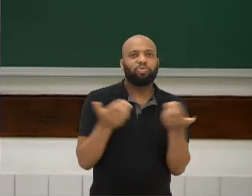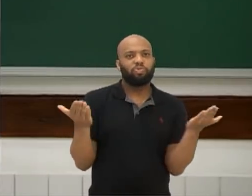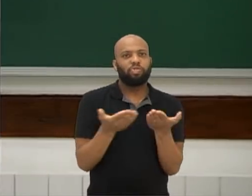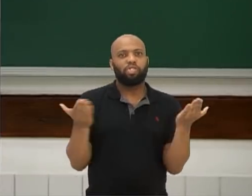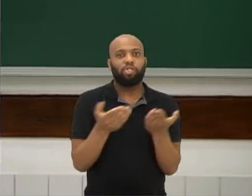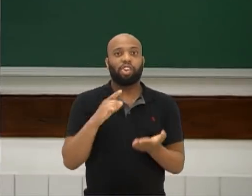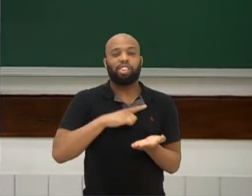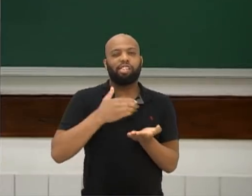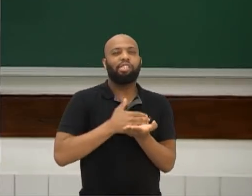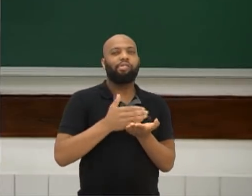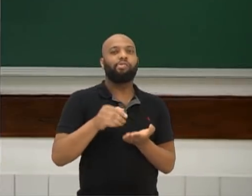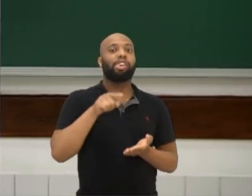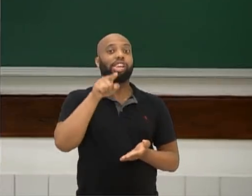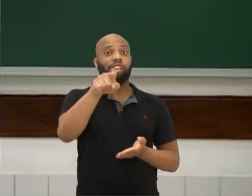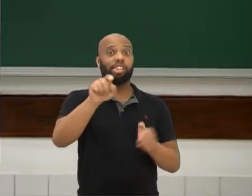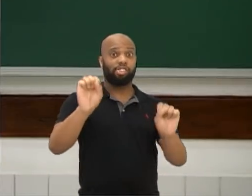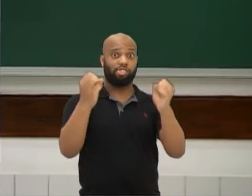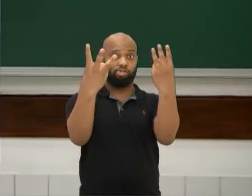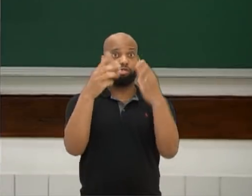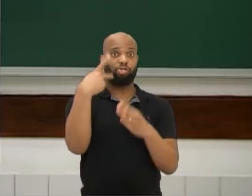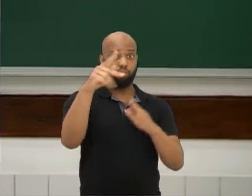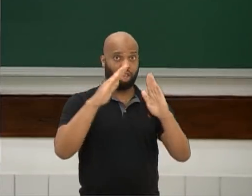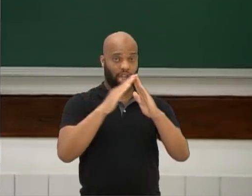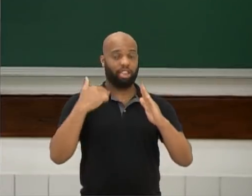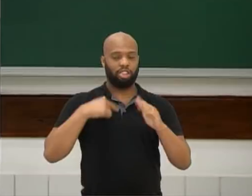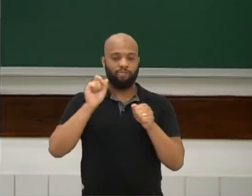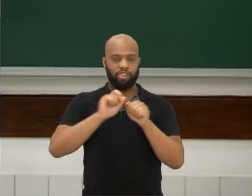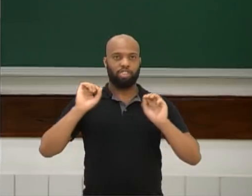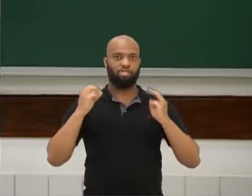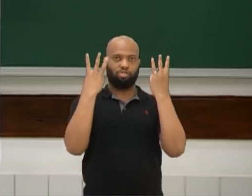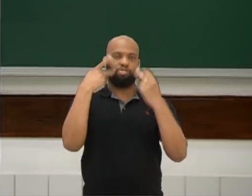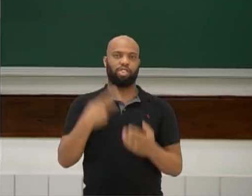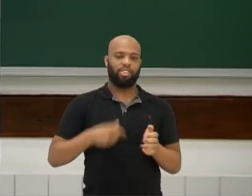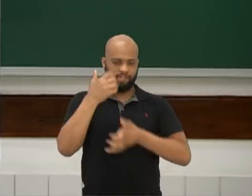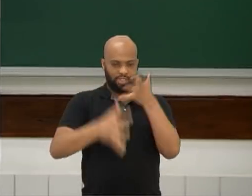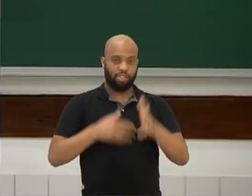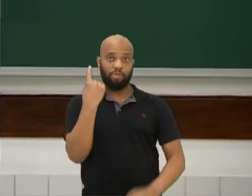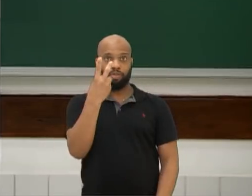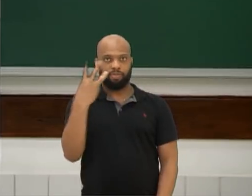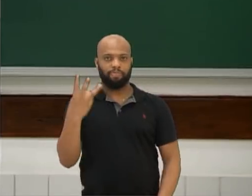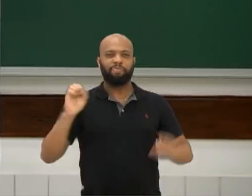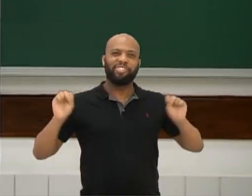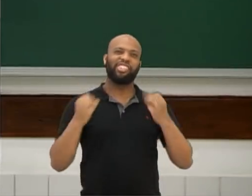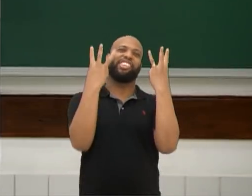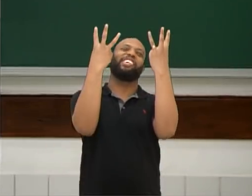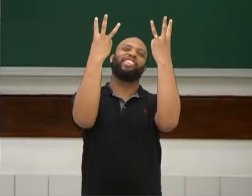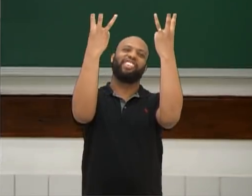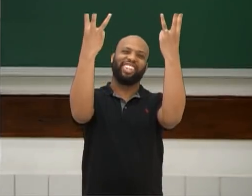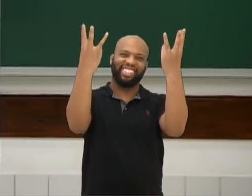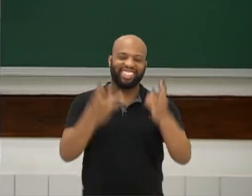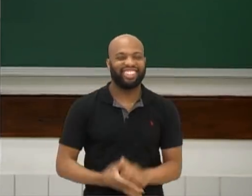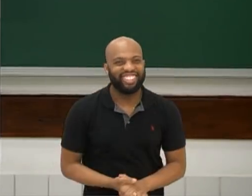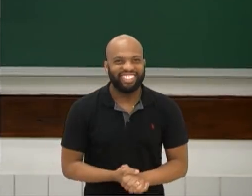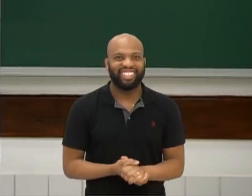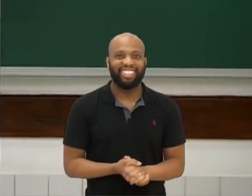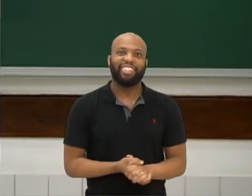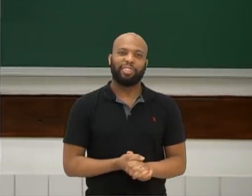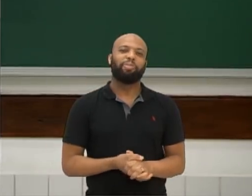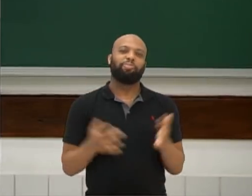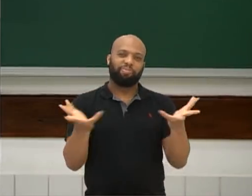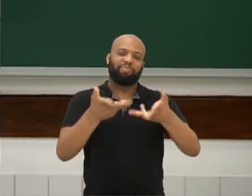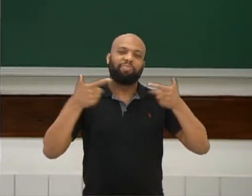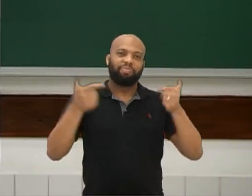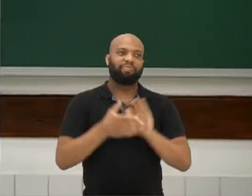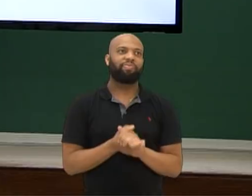Para dar aquele start, você vai dizer show daí, eu vou dizer show daqui. 1, 2, 3 e show, galera!